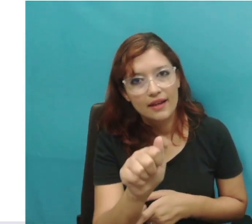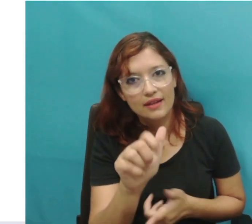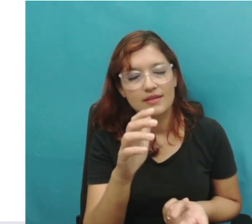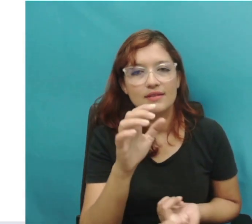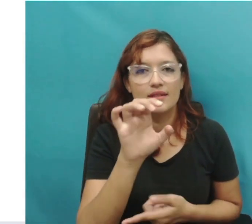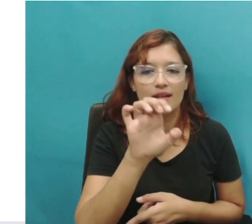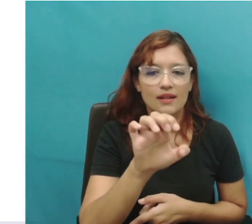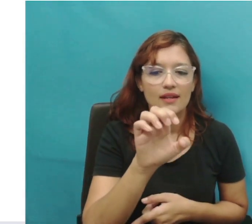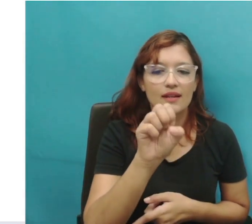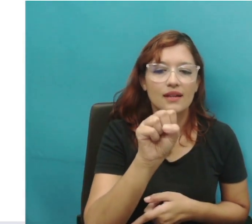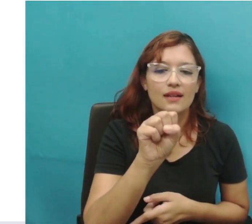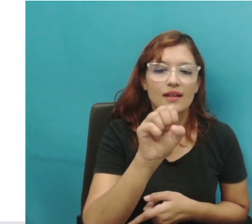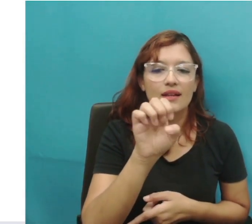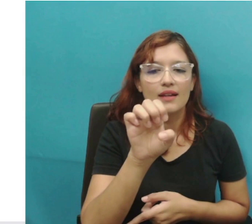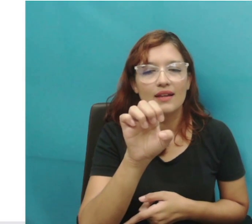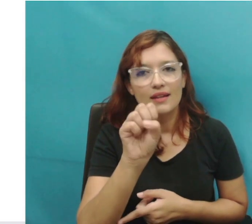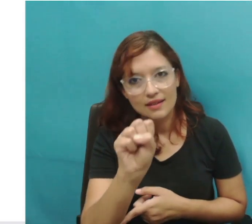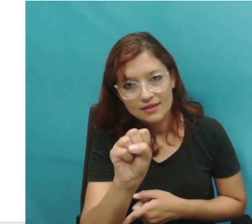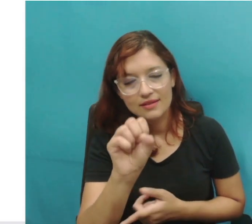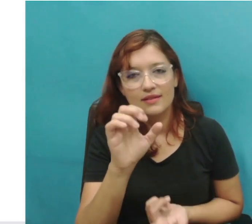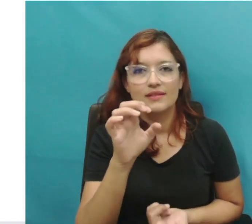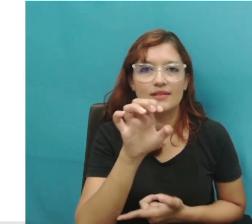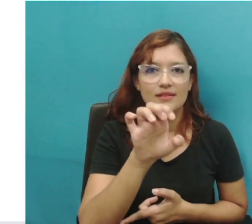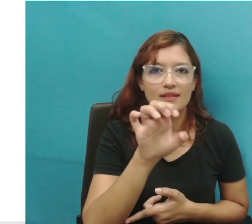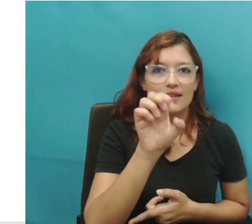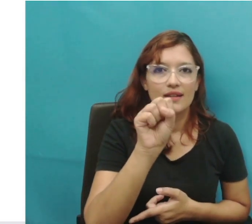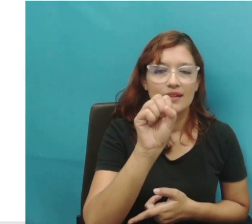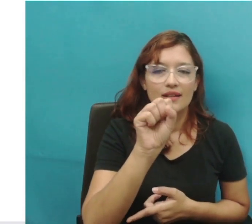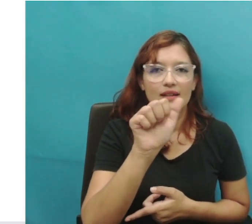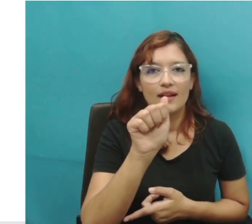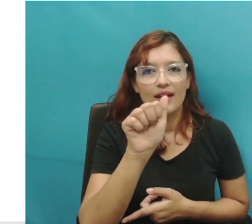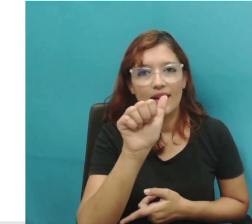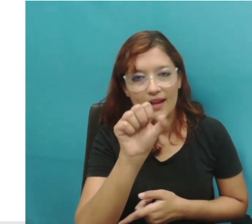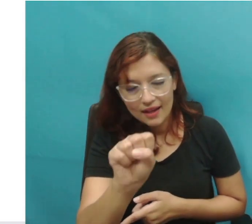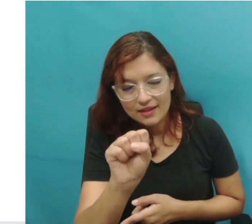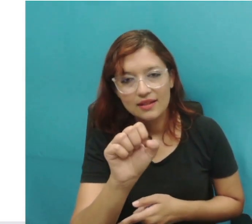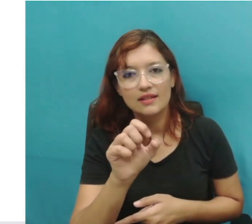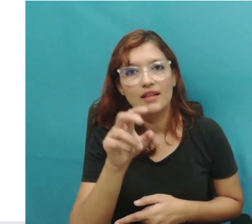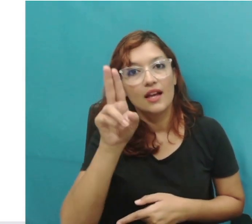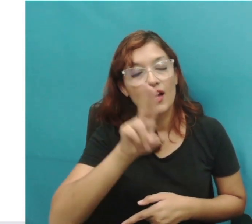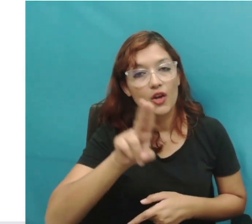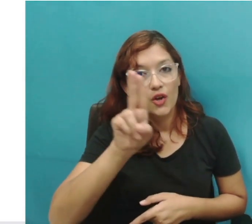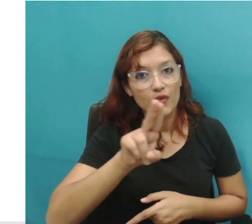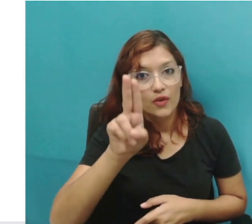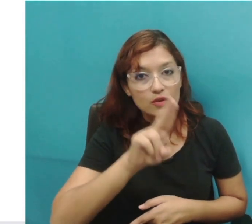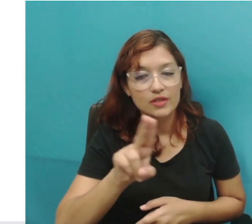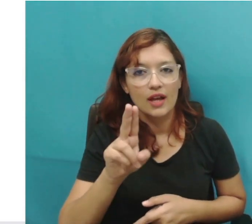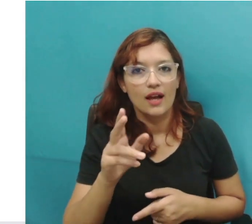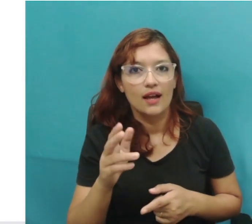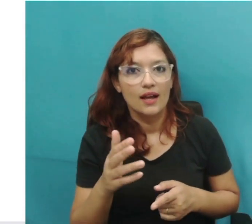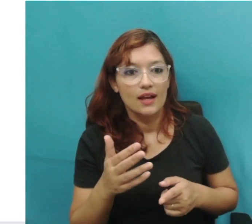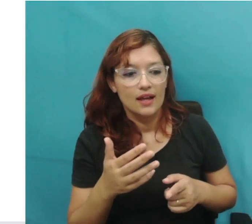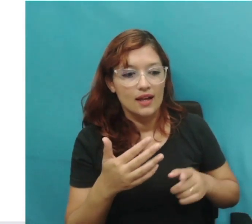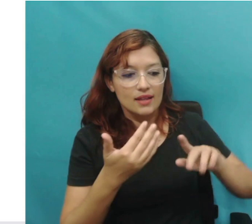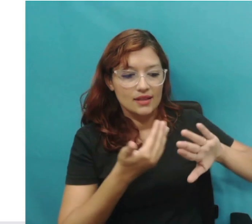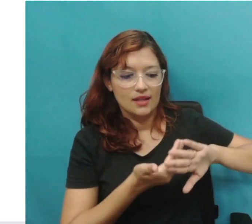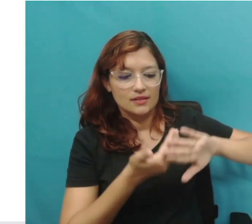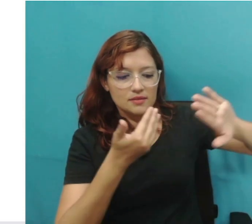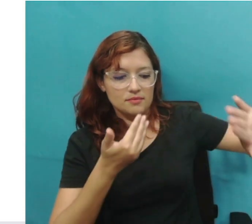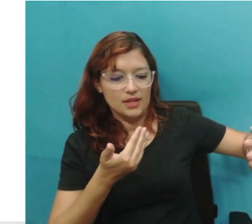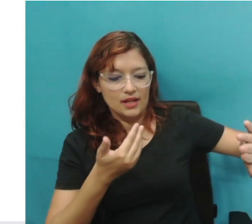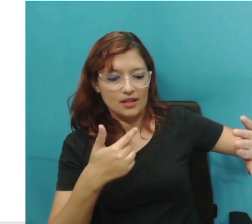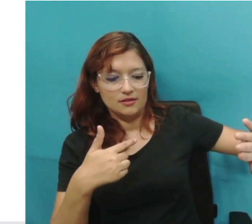esses ou essa, esse ou essa, esses, essas, eu vou